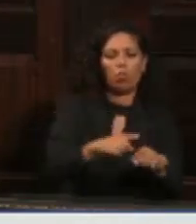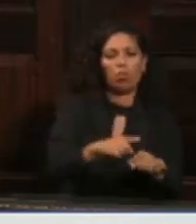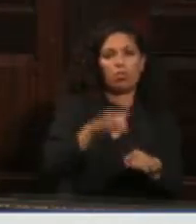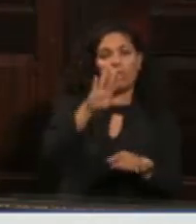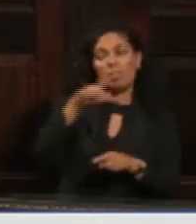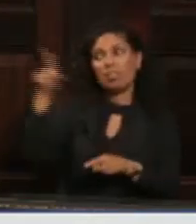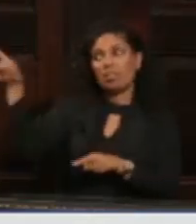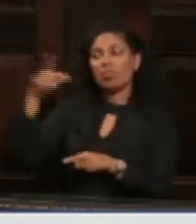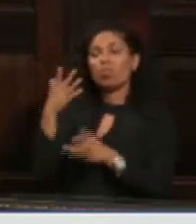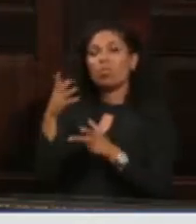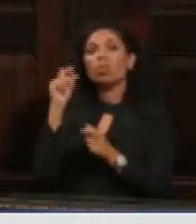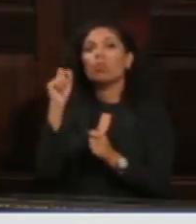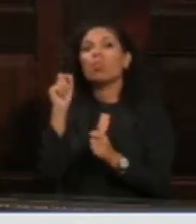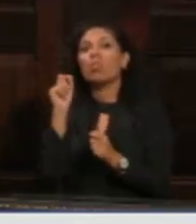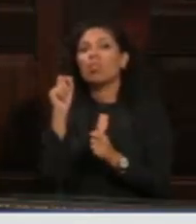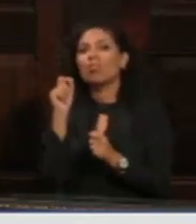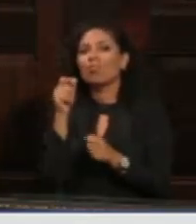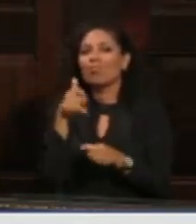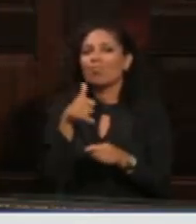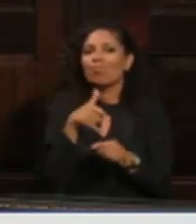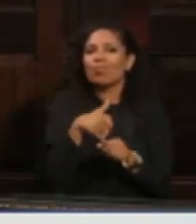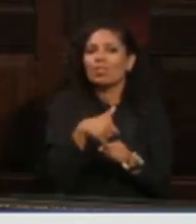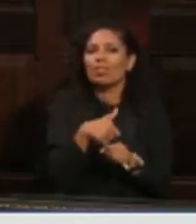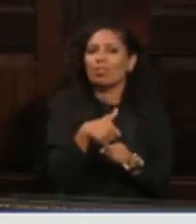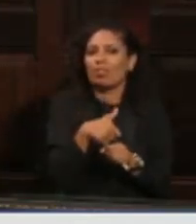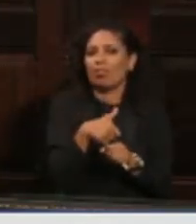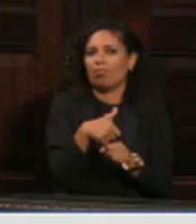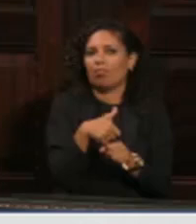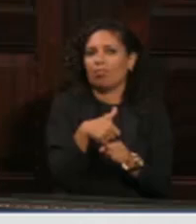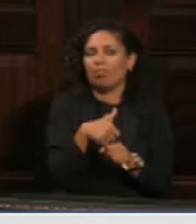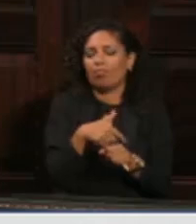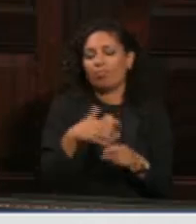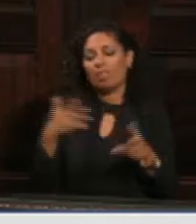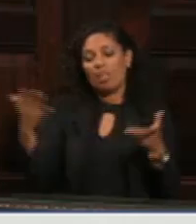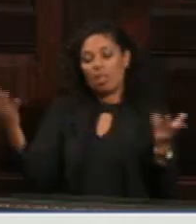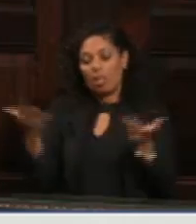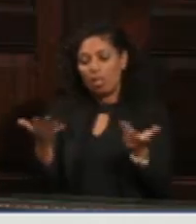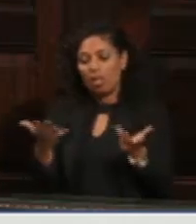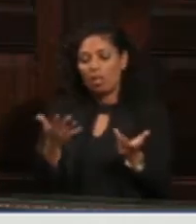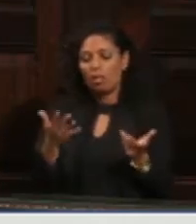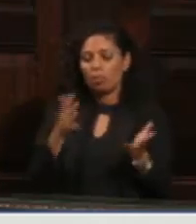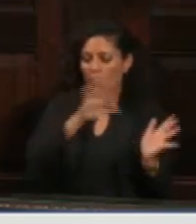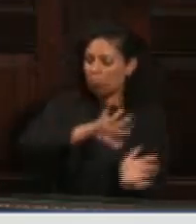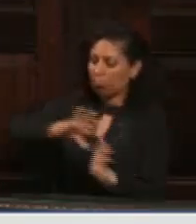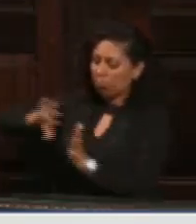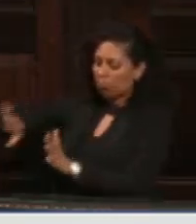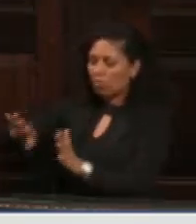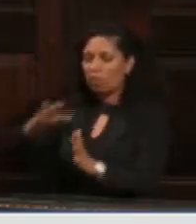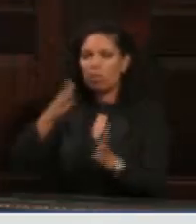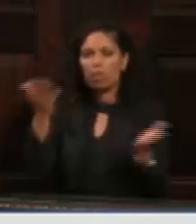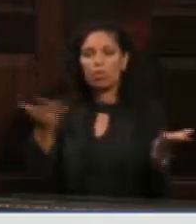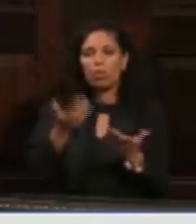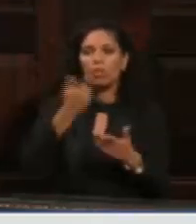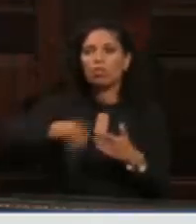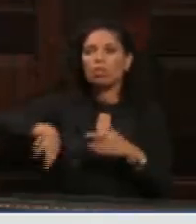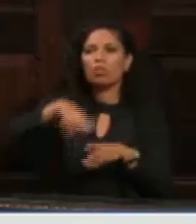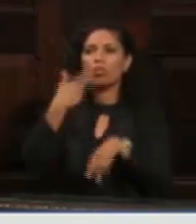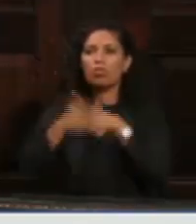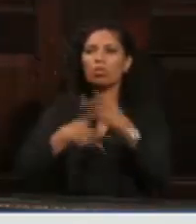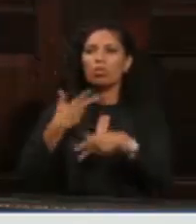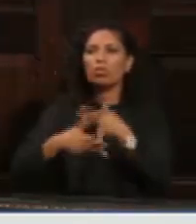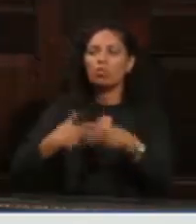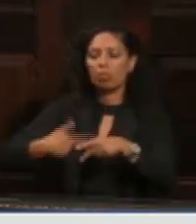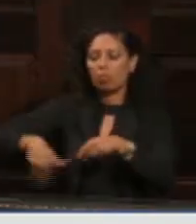petróleo do Iraque. Curiosamente, estamos falando da Venezuela. Se Maduro é bom presidente, se não é, se é um ditador,